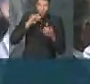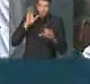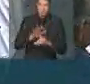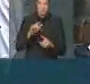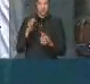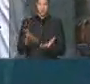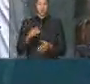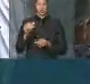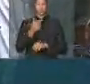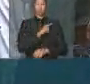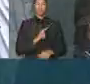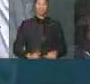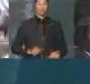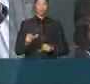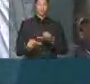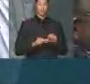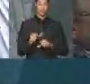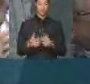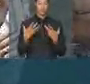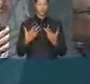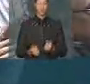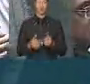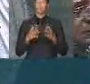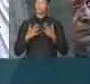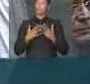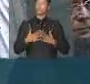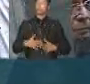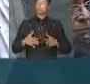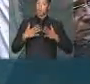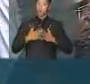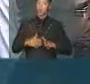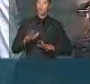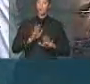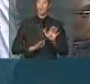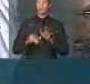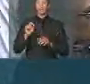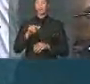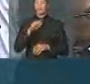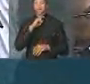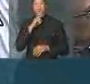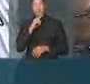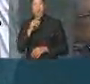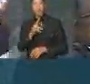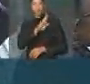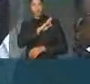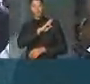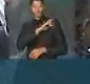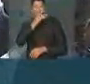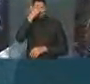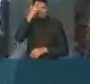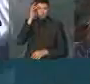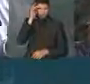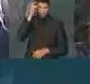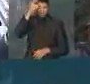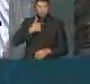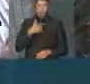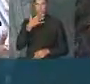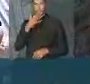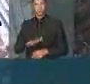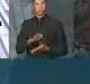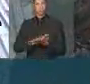mudou voltou atrás então vamos com calma aqui ninguém vai fazer o papel de meramente ser um